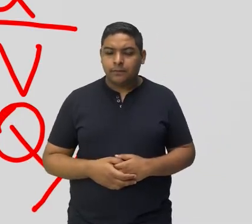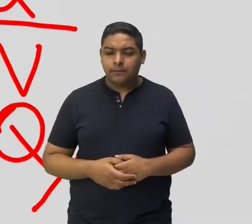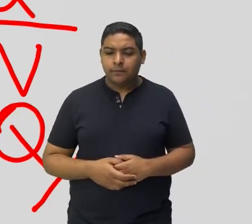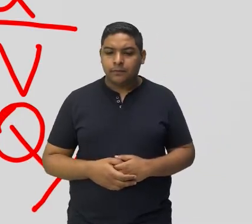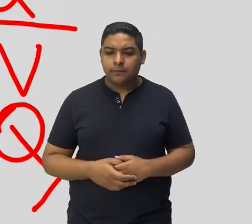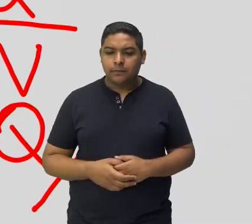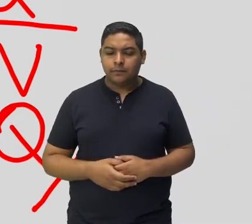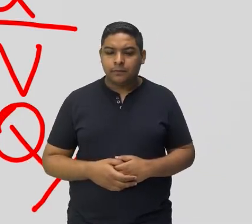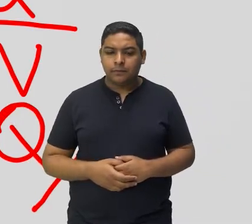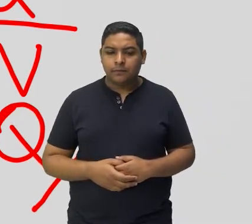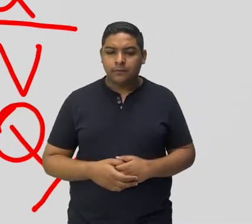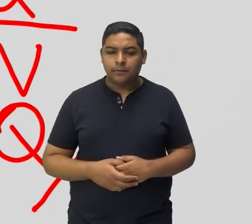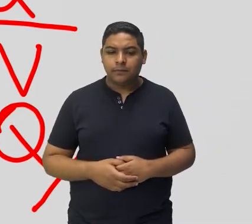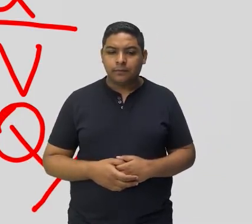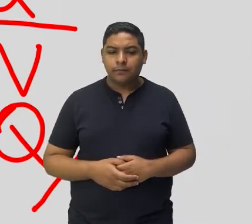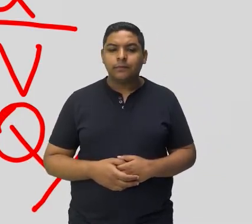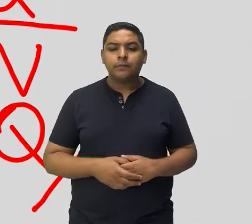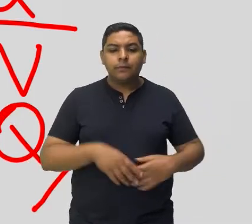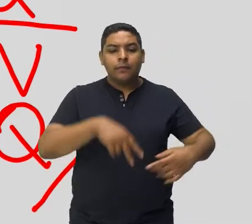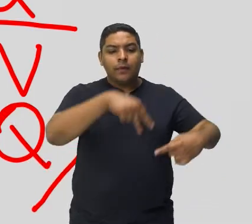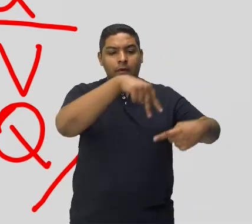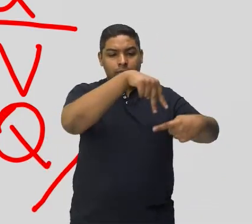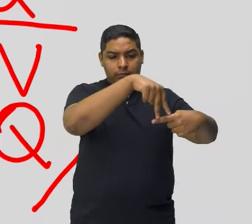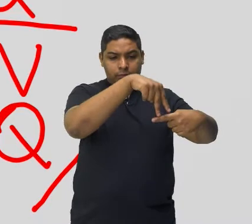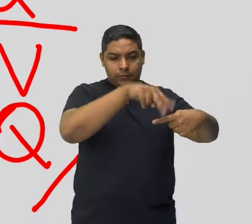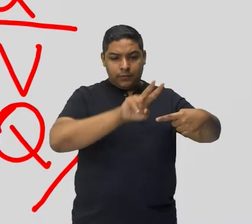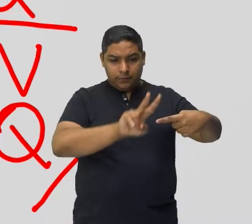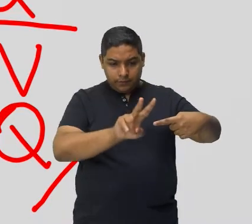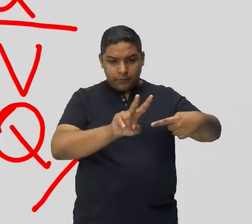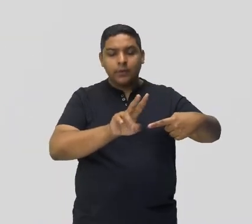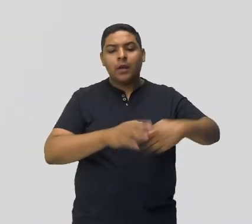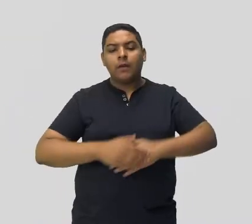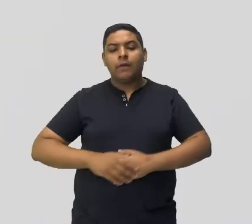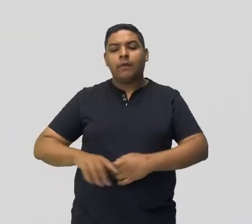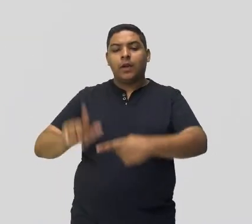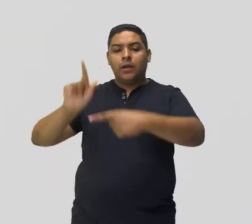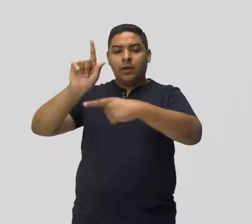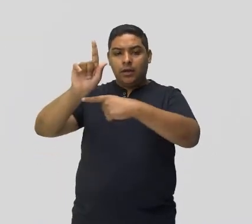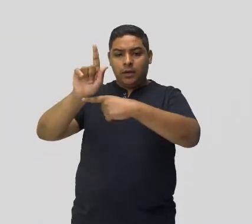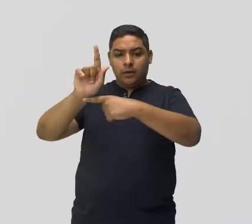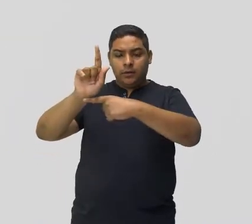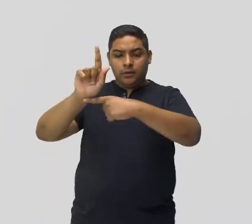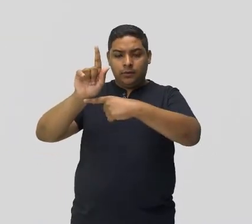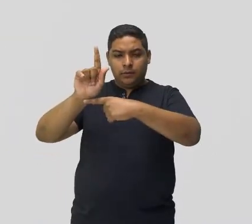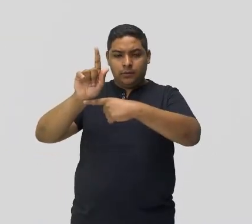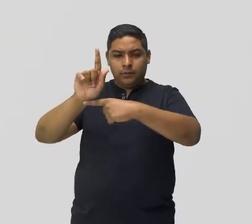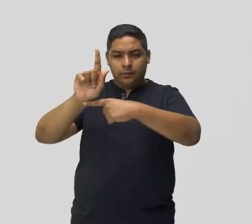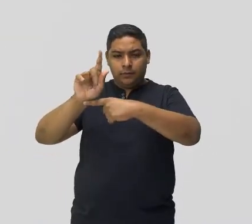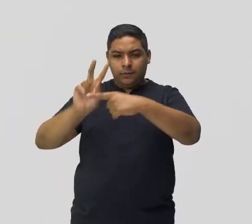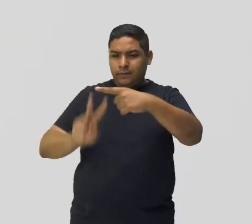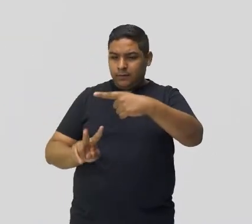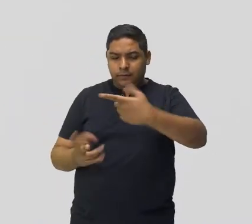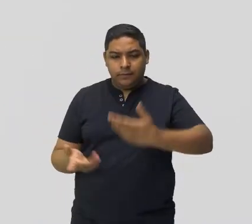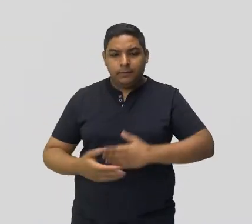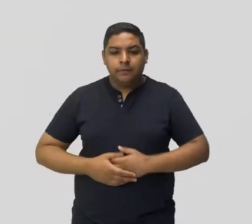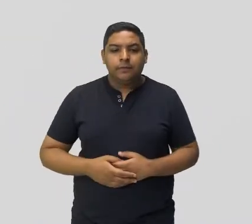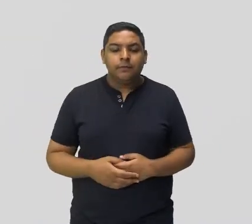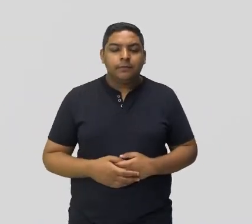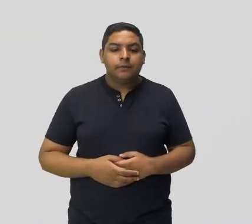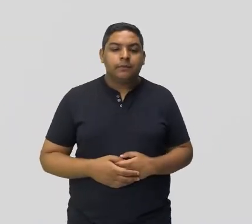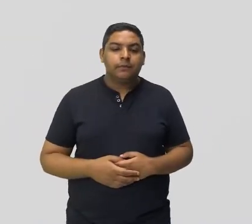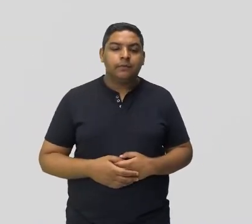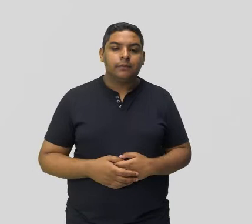capacitância, que é o que nós temos aqui, olha, certo? Vamos substituir e nós encontramos aqui, olha, a